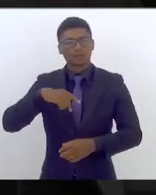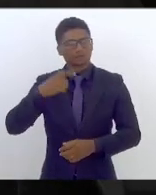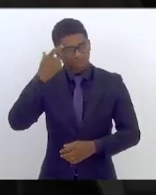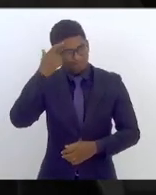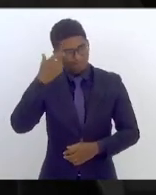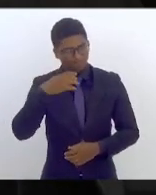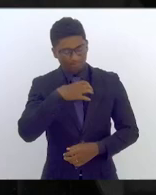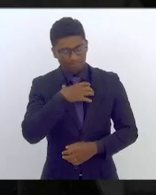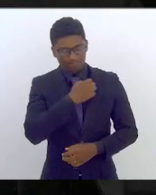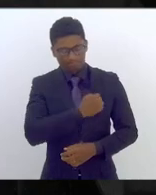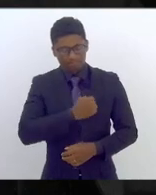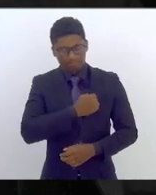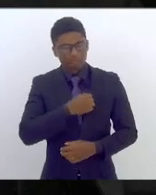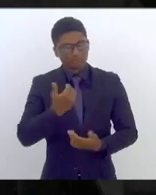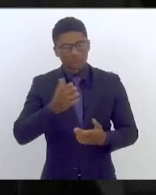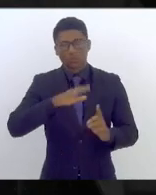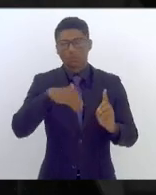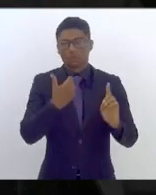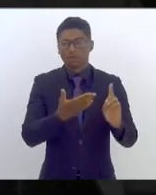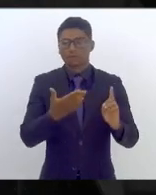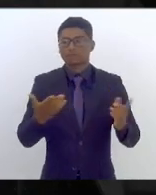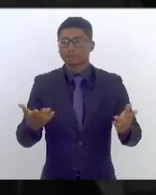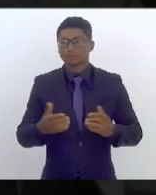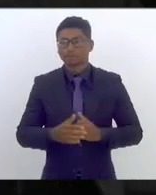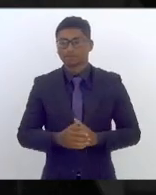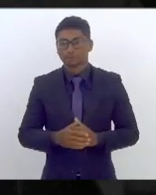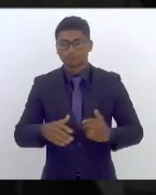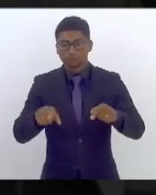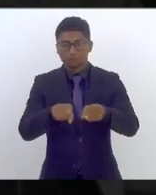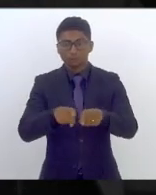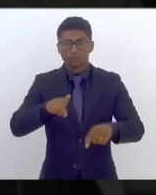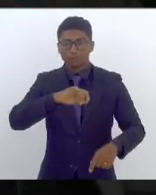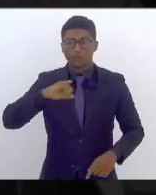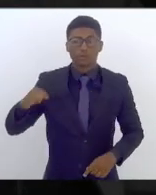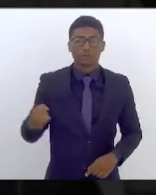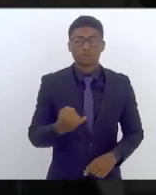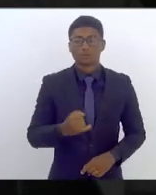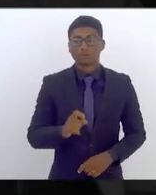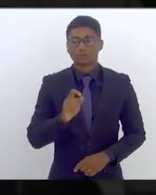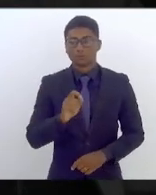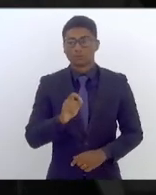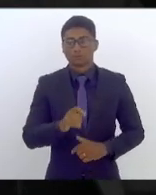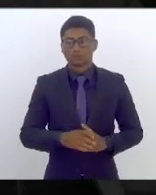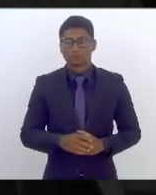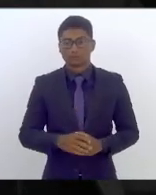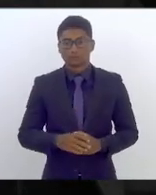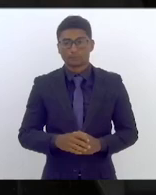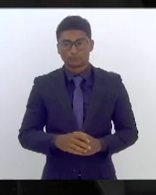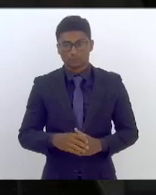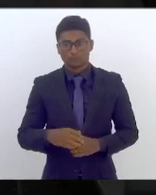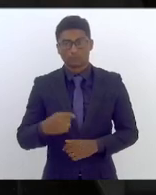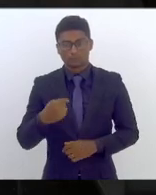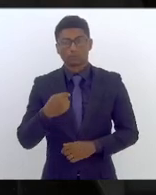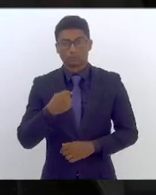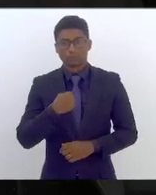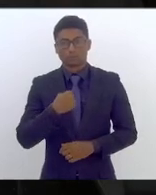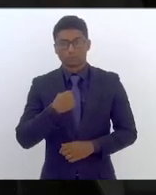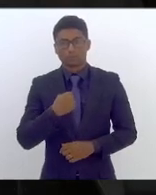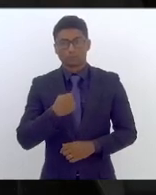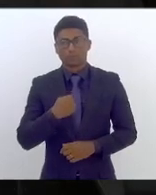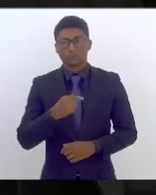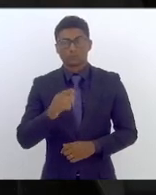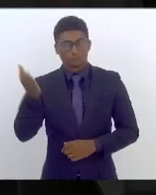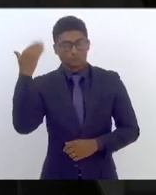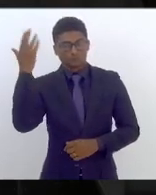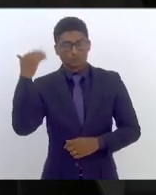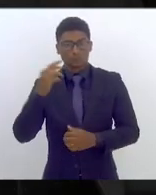essa homenagem e aproveita a oportunidade porque fui citado exercia a função e o cargo de